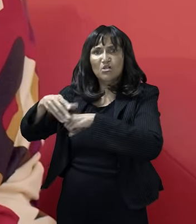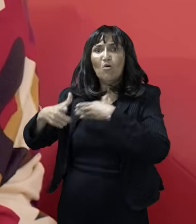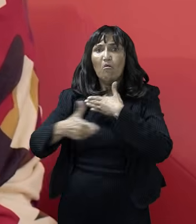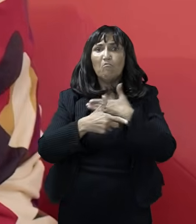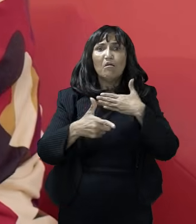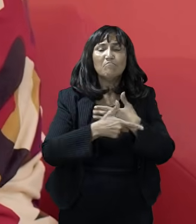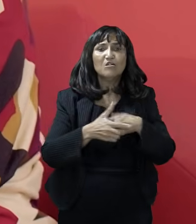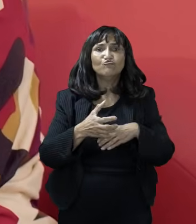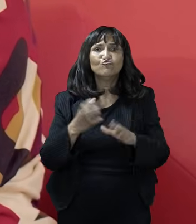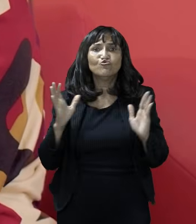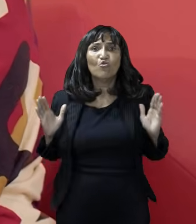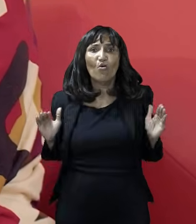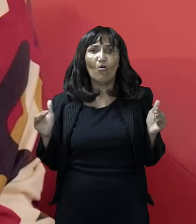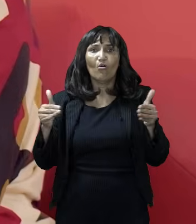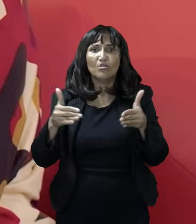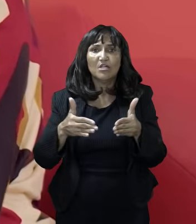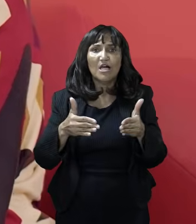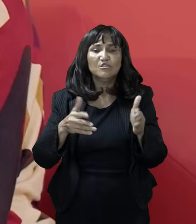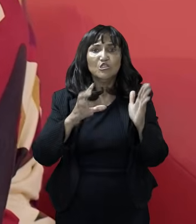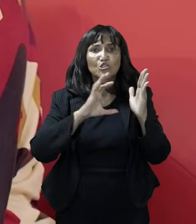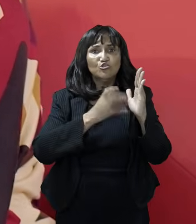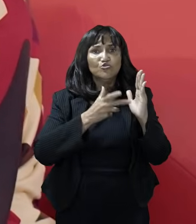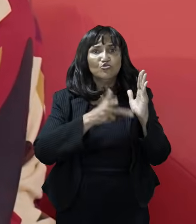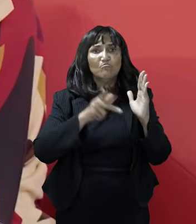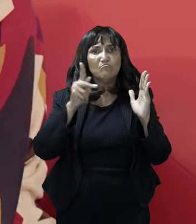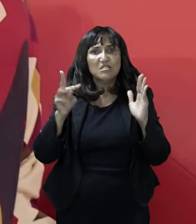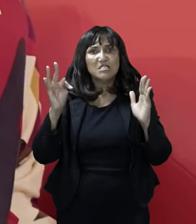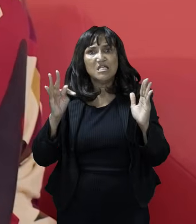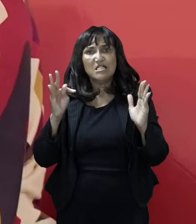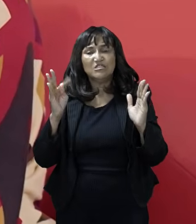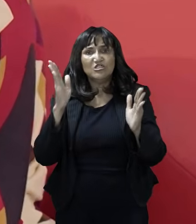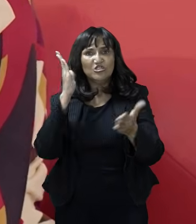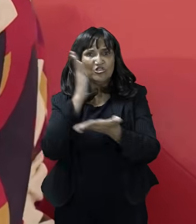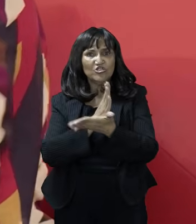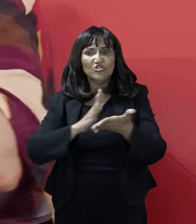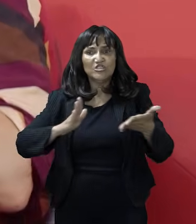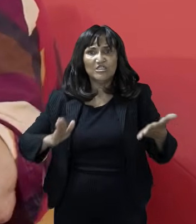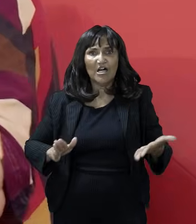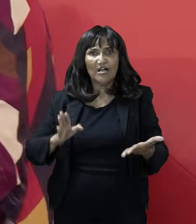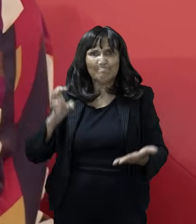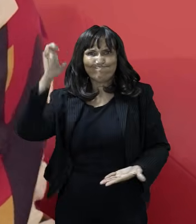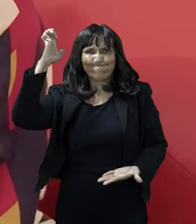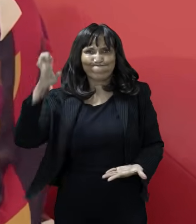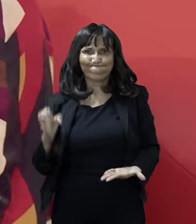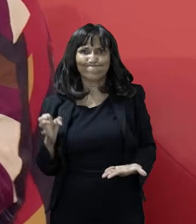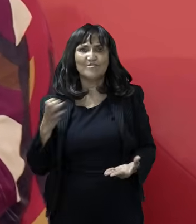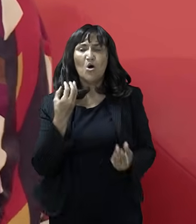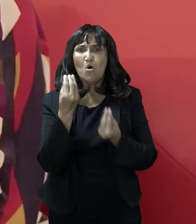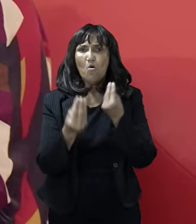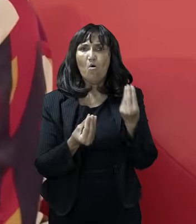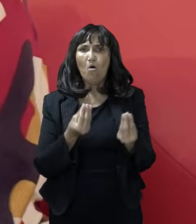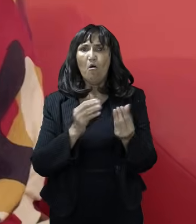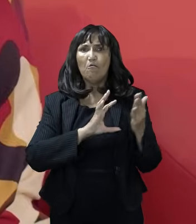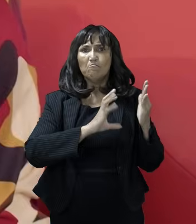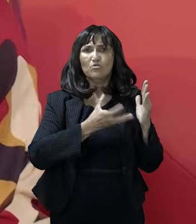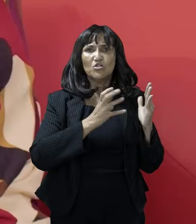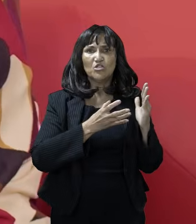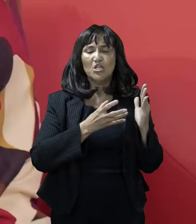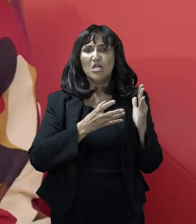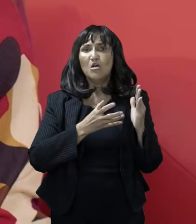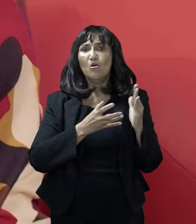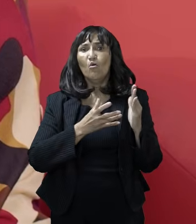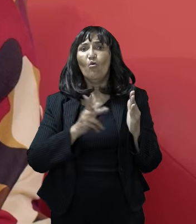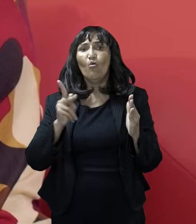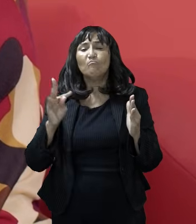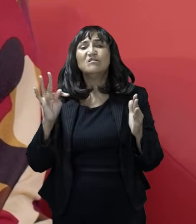do PT, nessa discussão, né, da derrota da extrema-direita? Assim, o que o PT, o que o Congresso pode